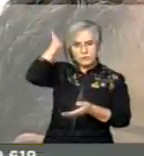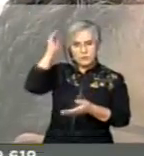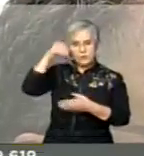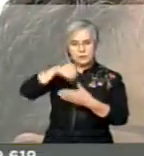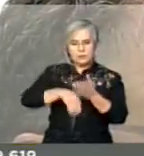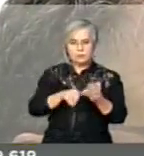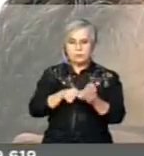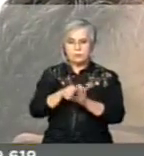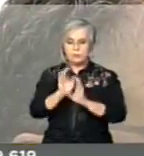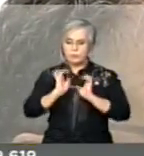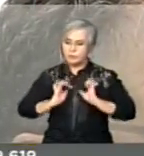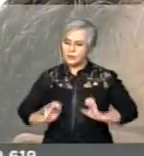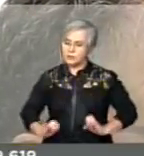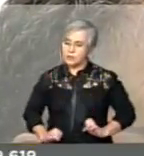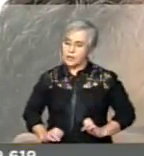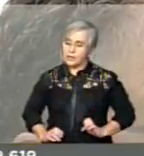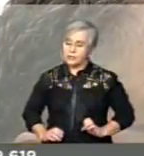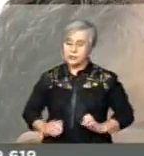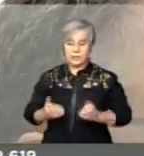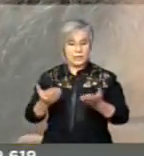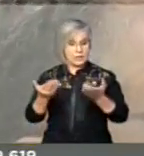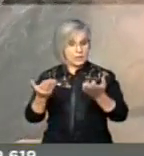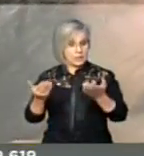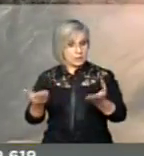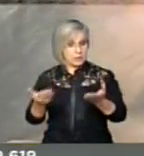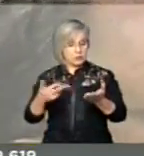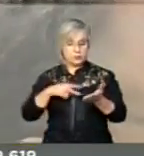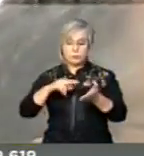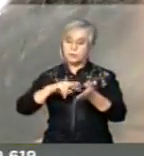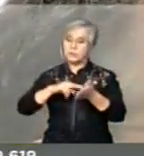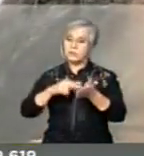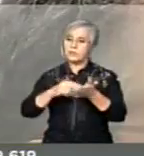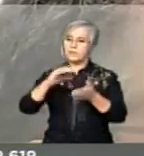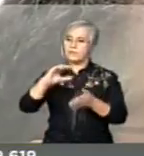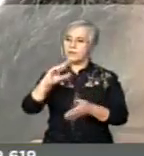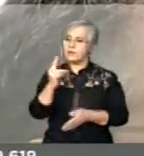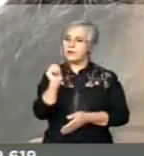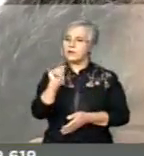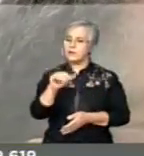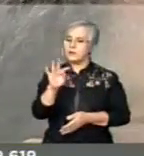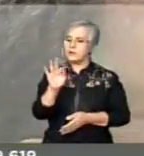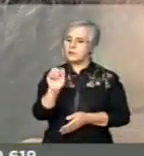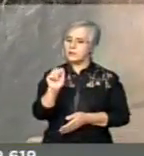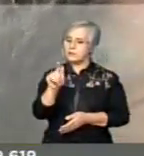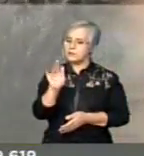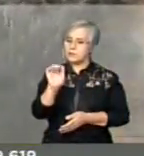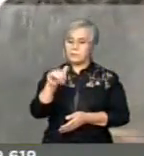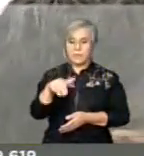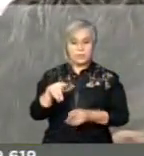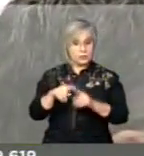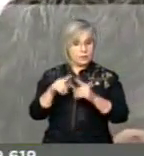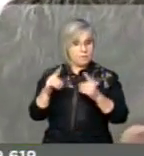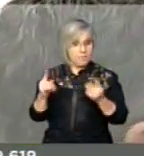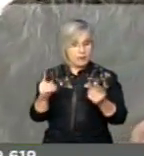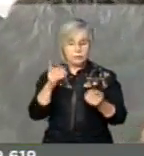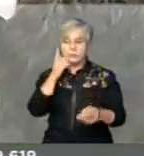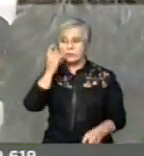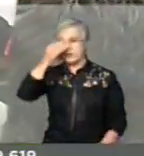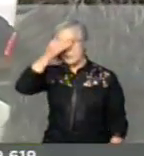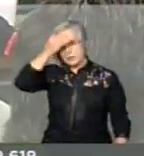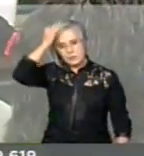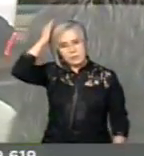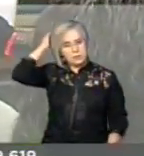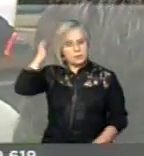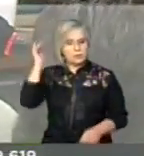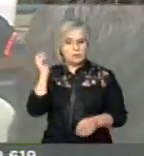chantagem explícita, está escrito aqui pelo doutor Miguel Reale Júnior, mas Cunha escreveu certo por